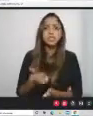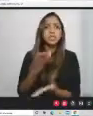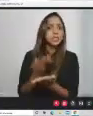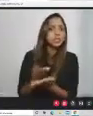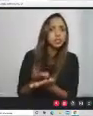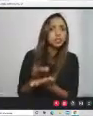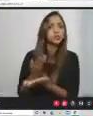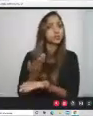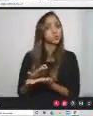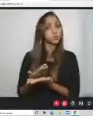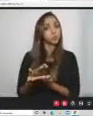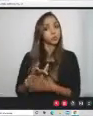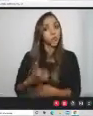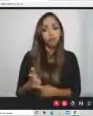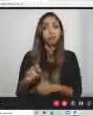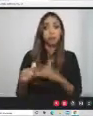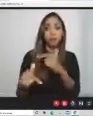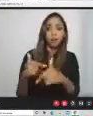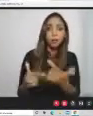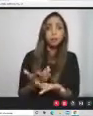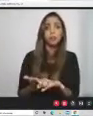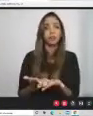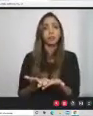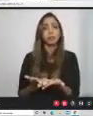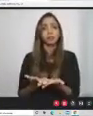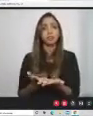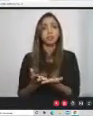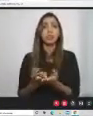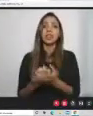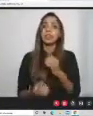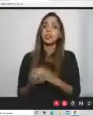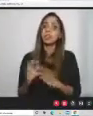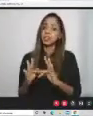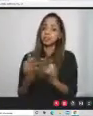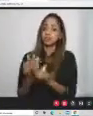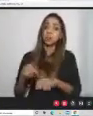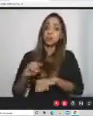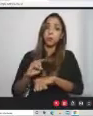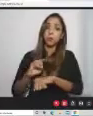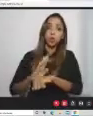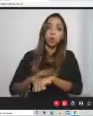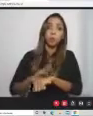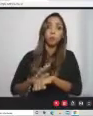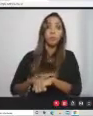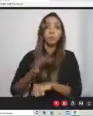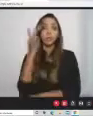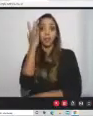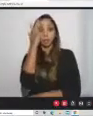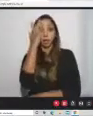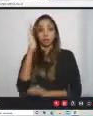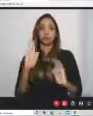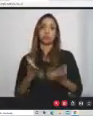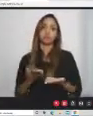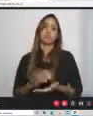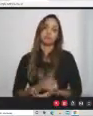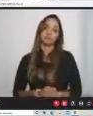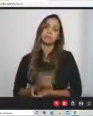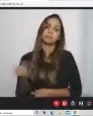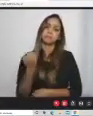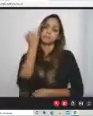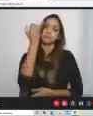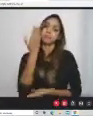mercado de trabalho, possam seguir construindo suas famílias no momento em que elas tiverem maturidade para isso. Então é importante fazer esse combate, é claro.